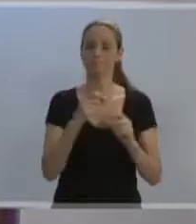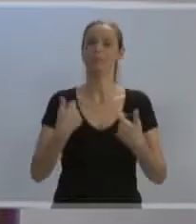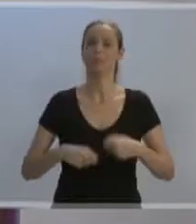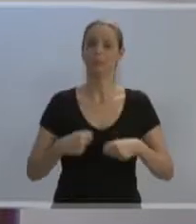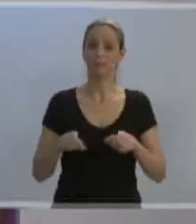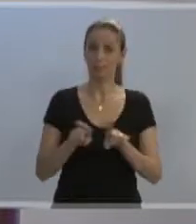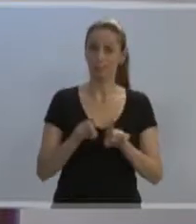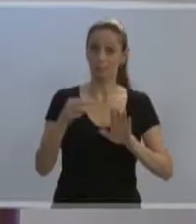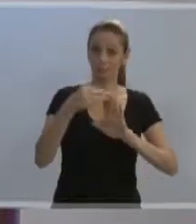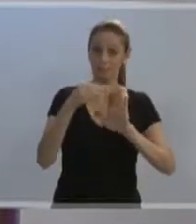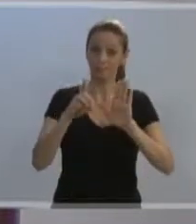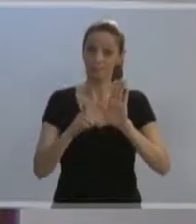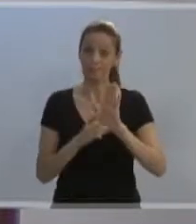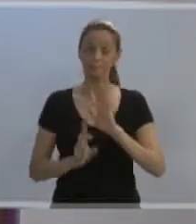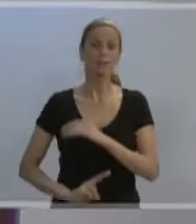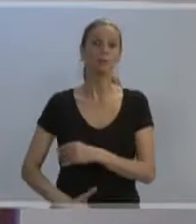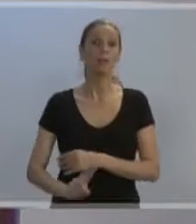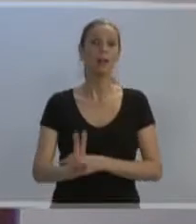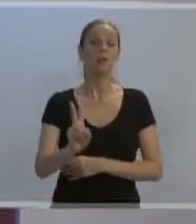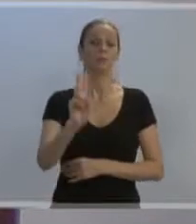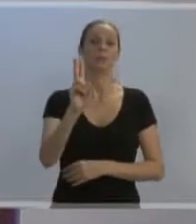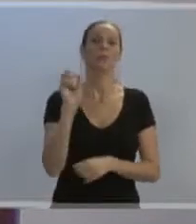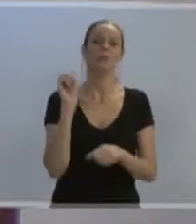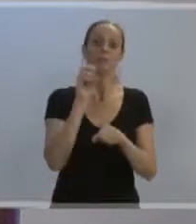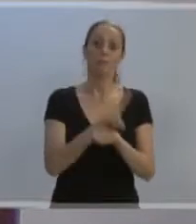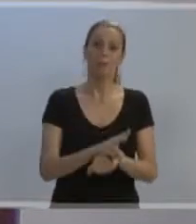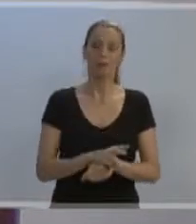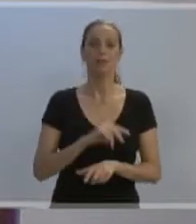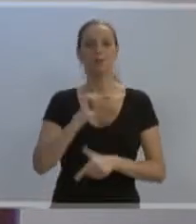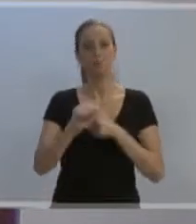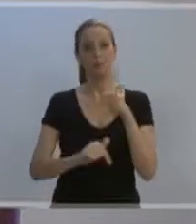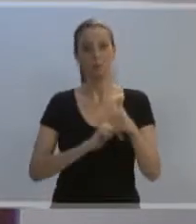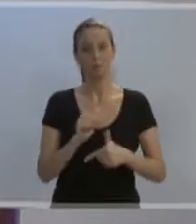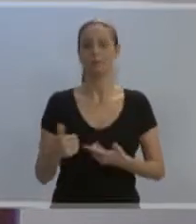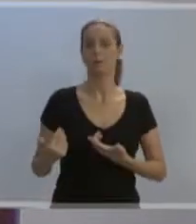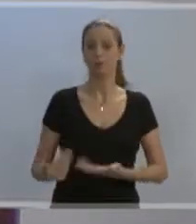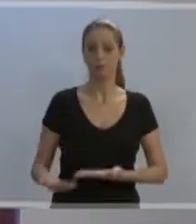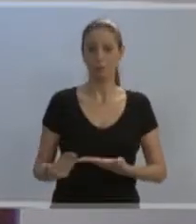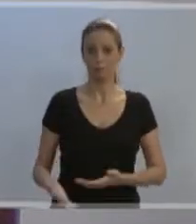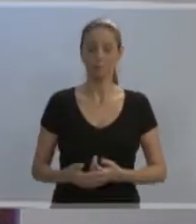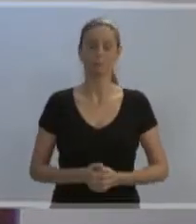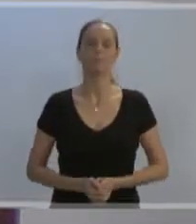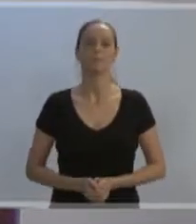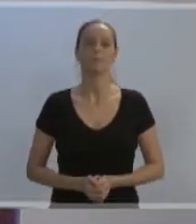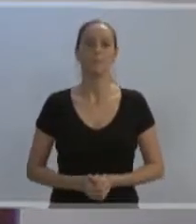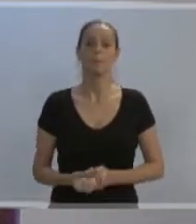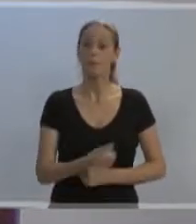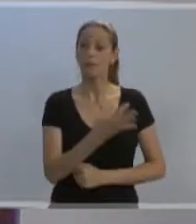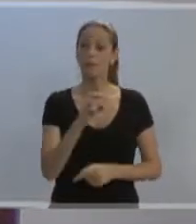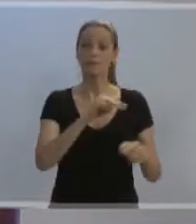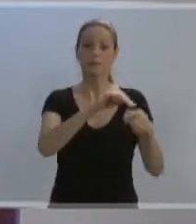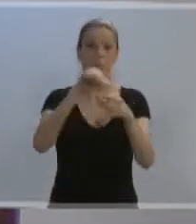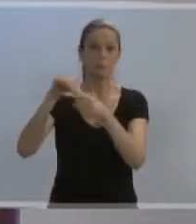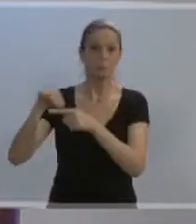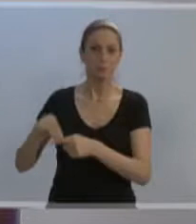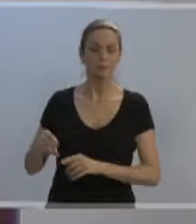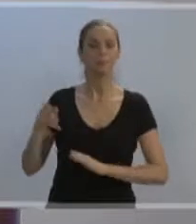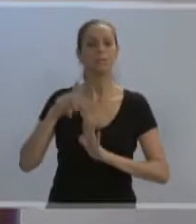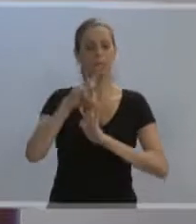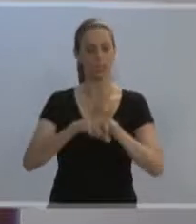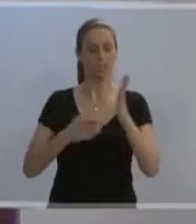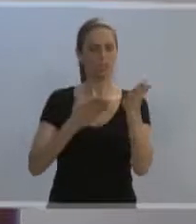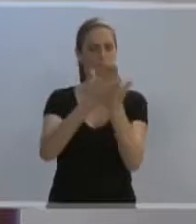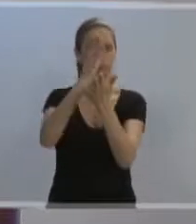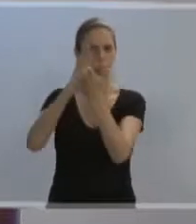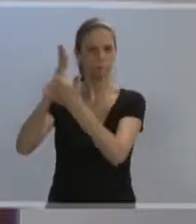que valorizam a questão de vagas de trabalho para os jovens. Alguns municípios do Brasil têm aprovado uma legislação